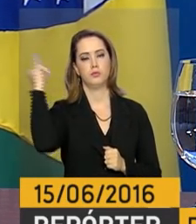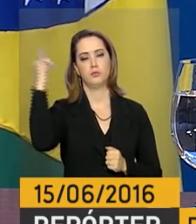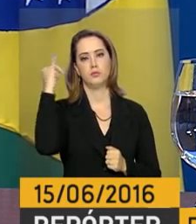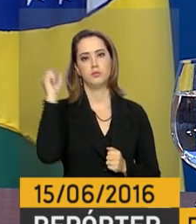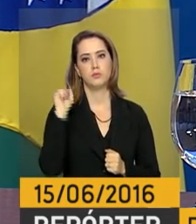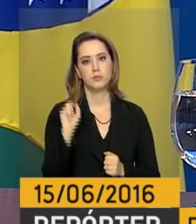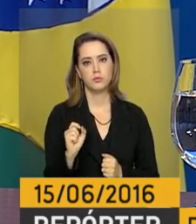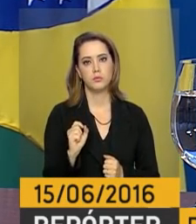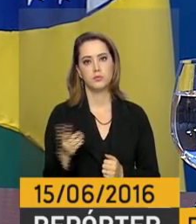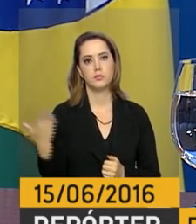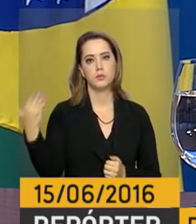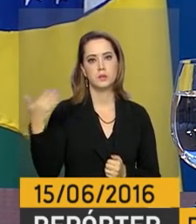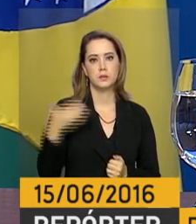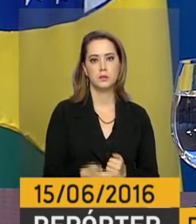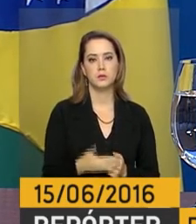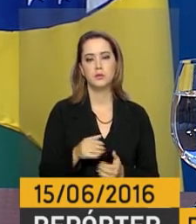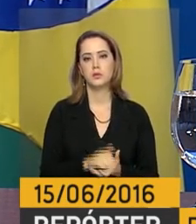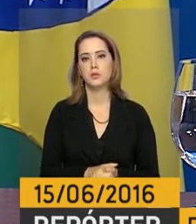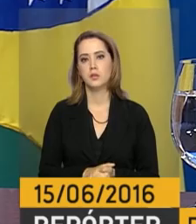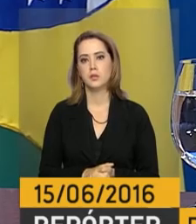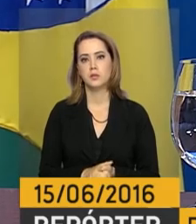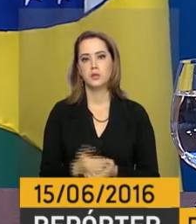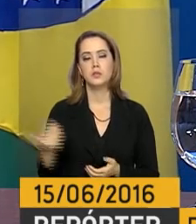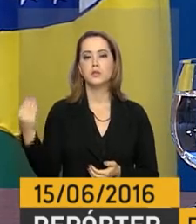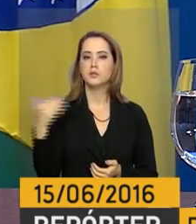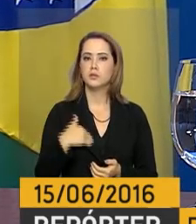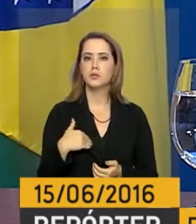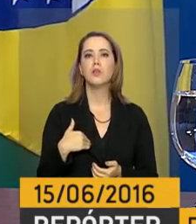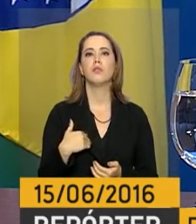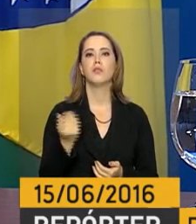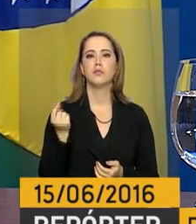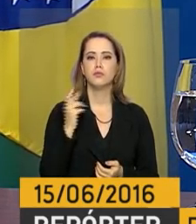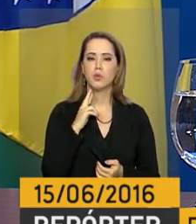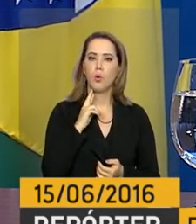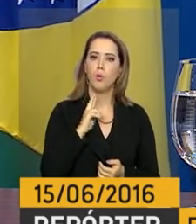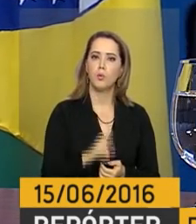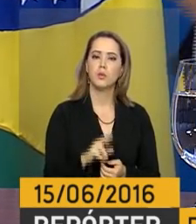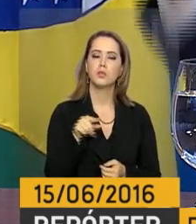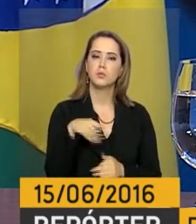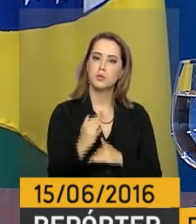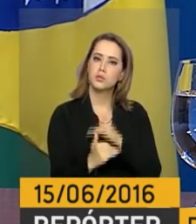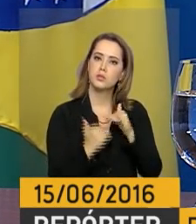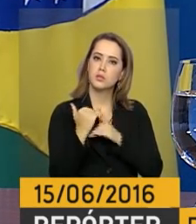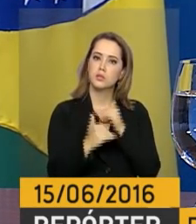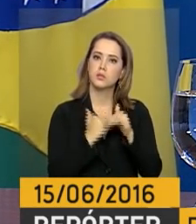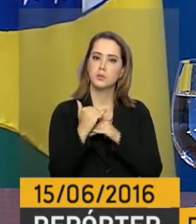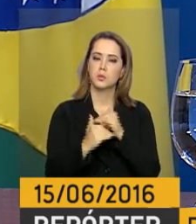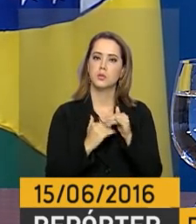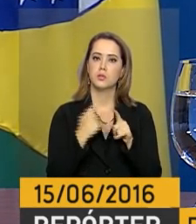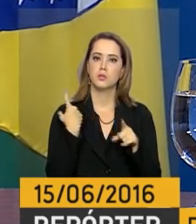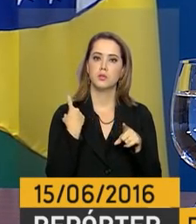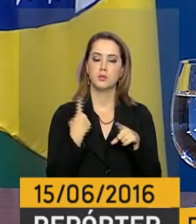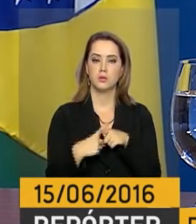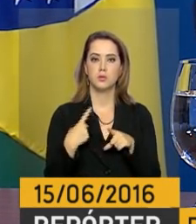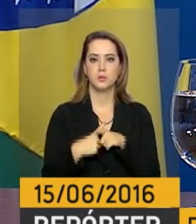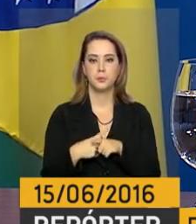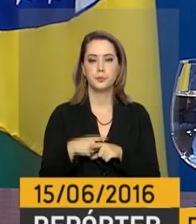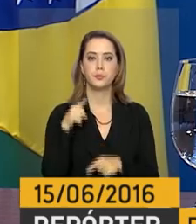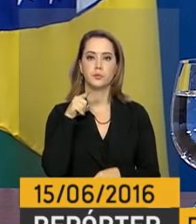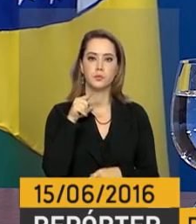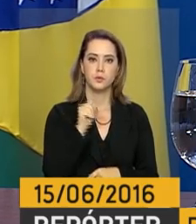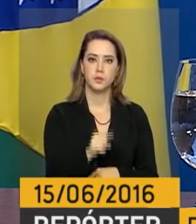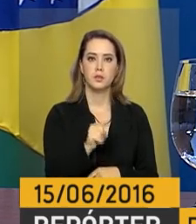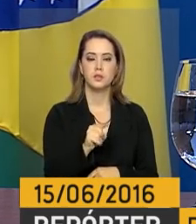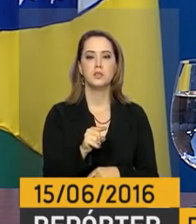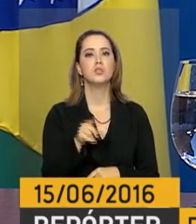se vem a a como que vem como consequência desse processo. Por quê? Porque foi este